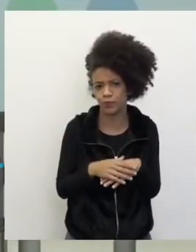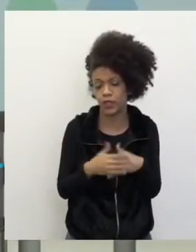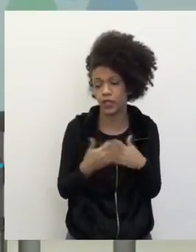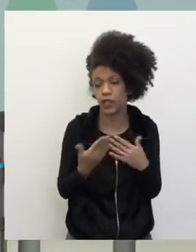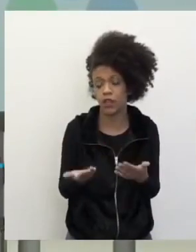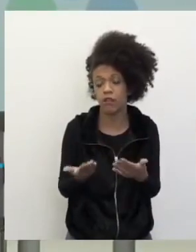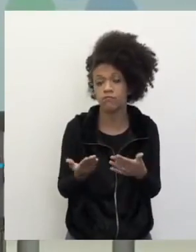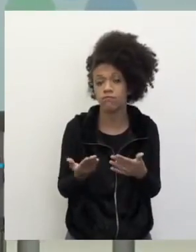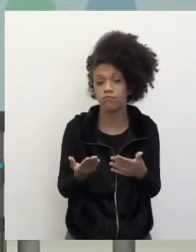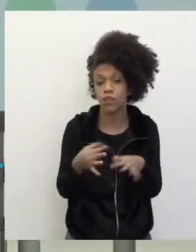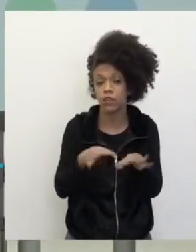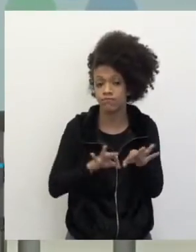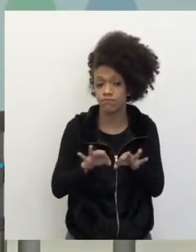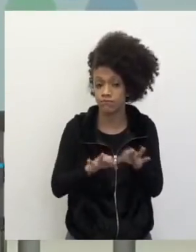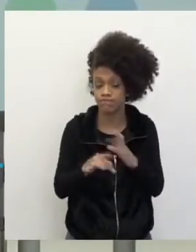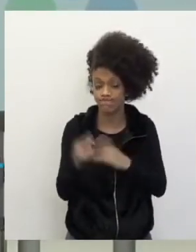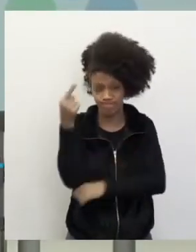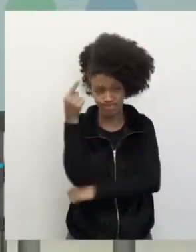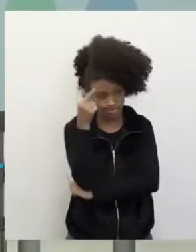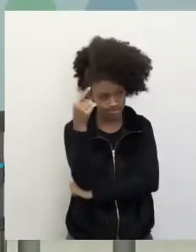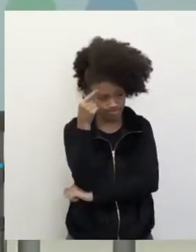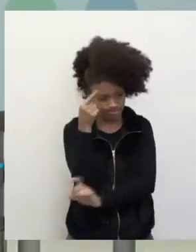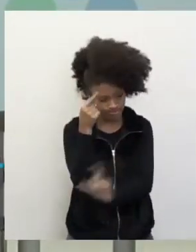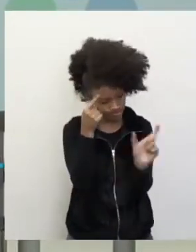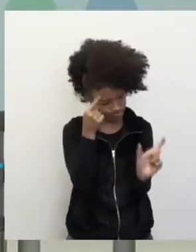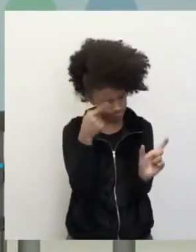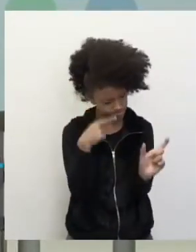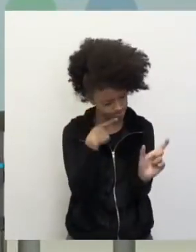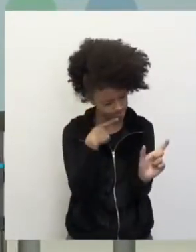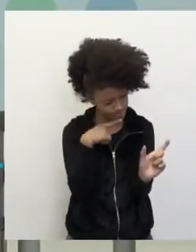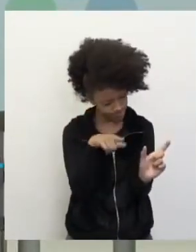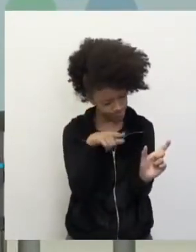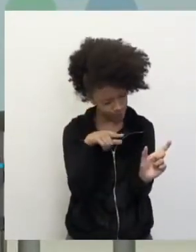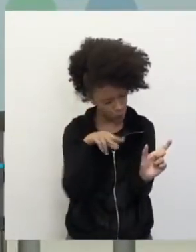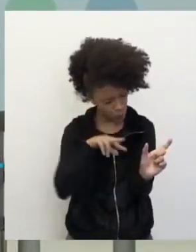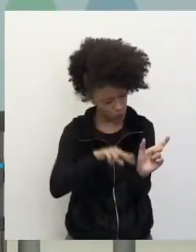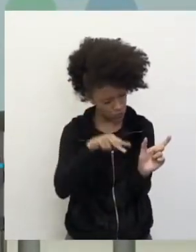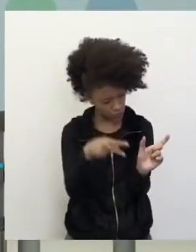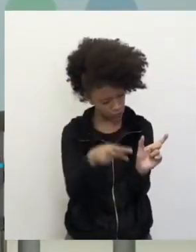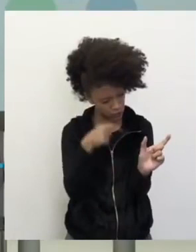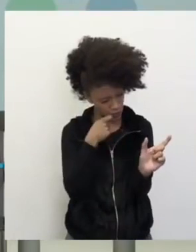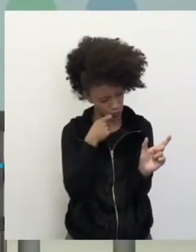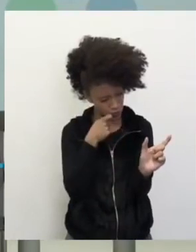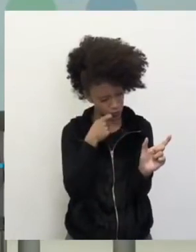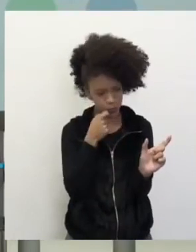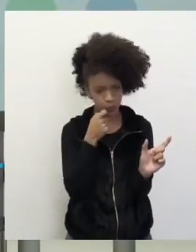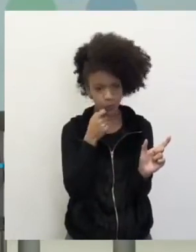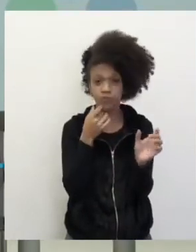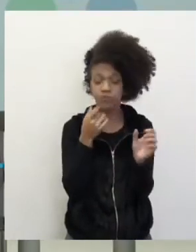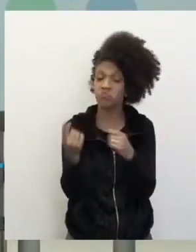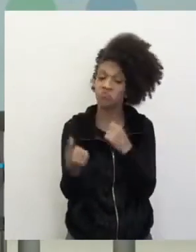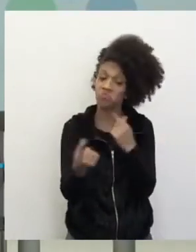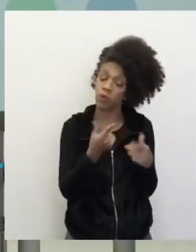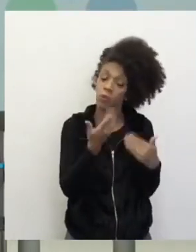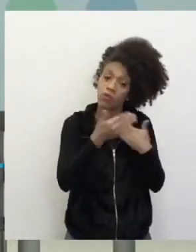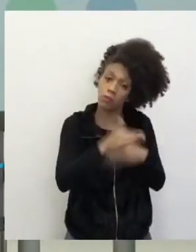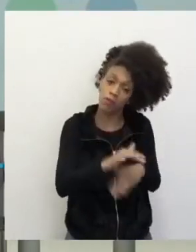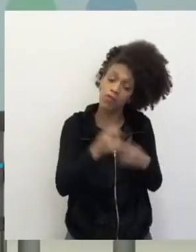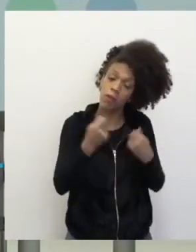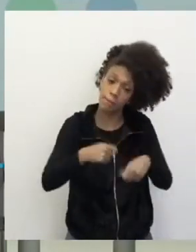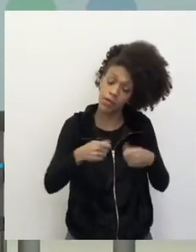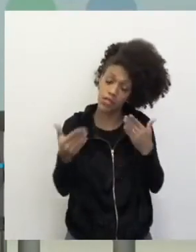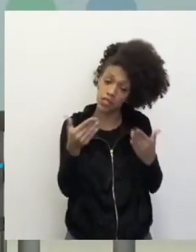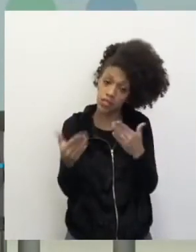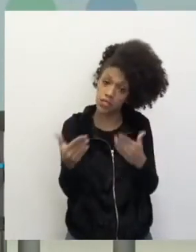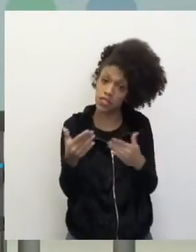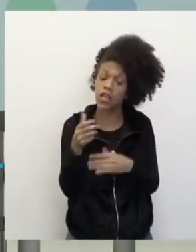aquele articulador e você tem que pensar no sentido que aquele articulador traz. Em algumas provas você tem que analisar se